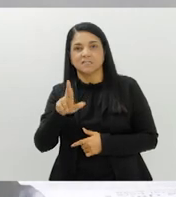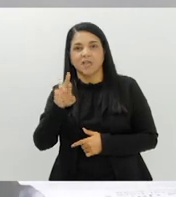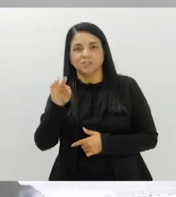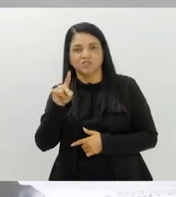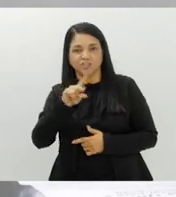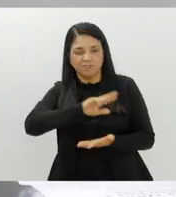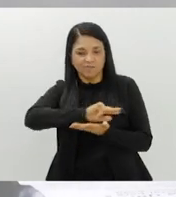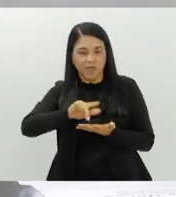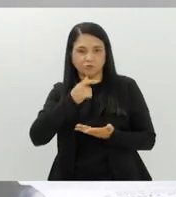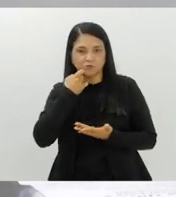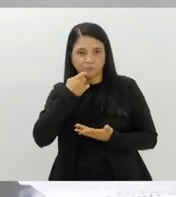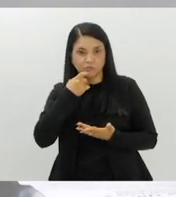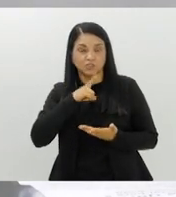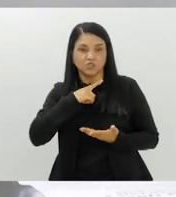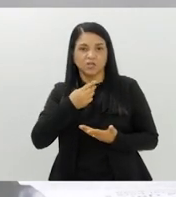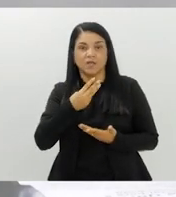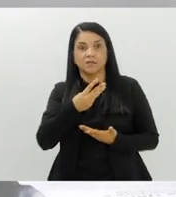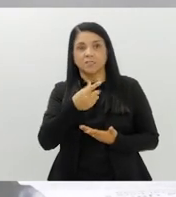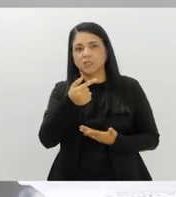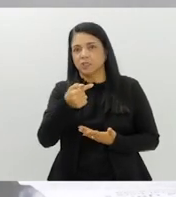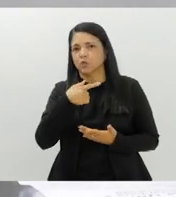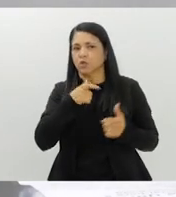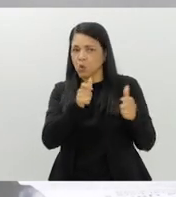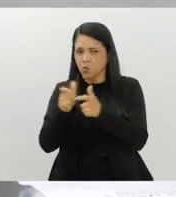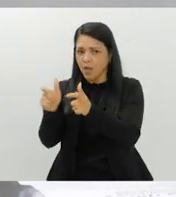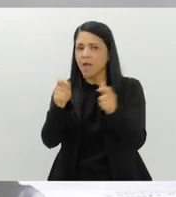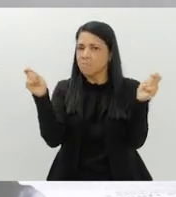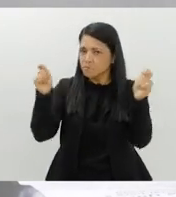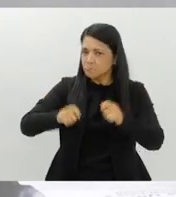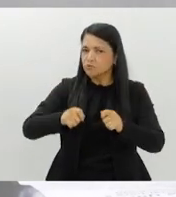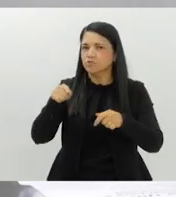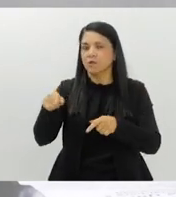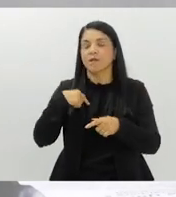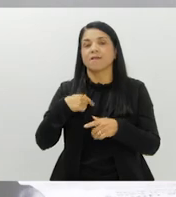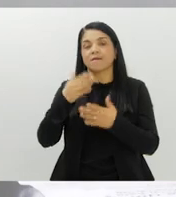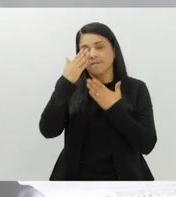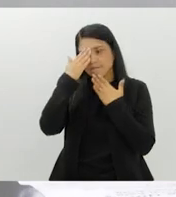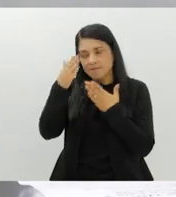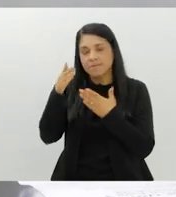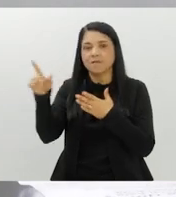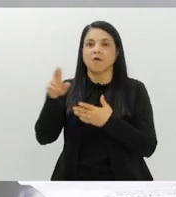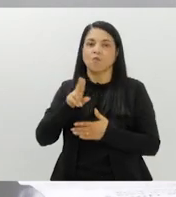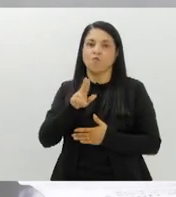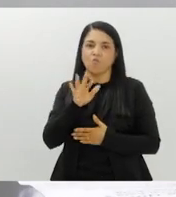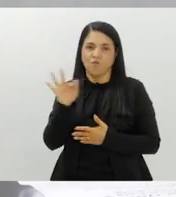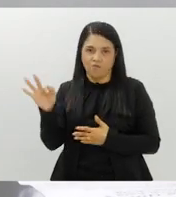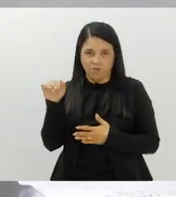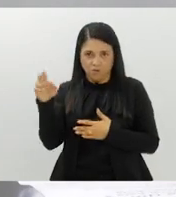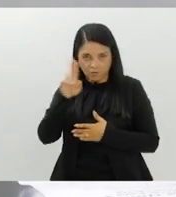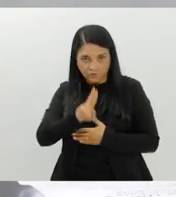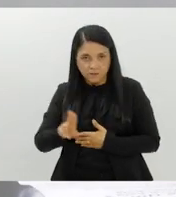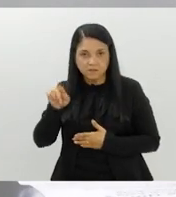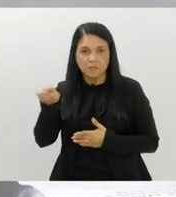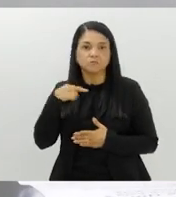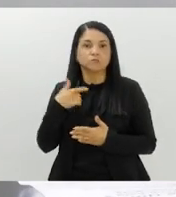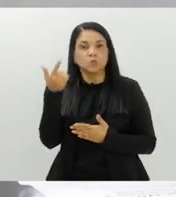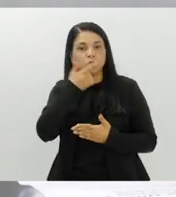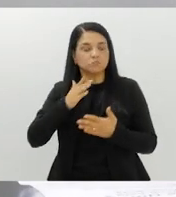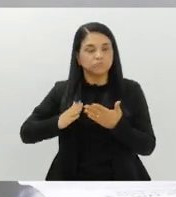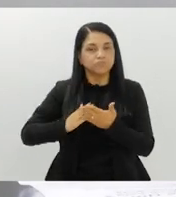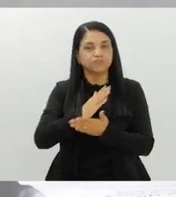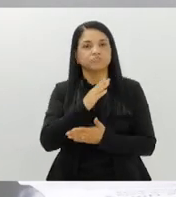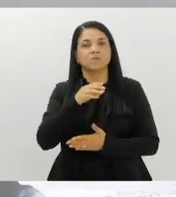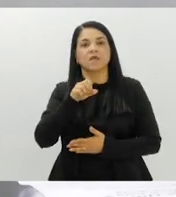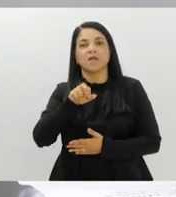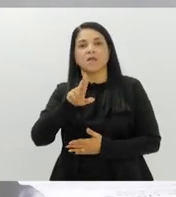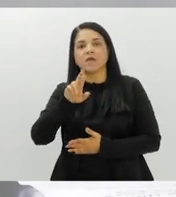artesanais mostraram que tinha 32 outros locais. Então, graças à UF, nós conseguimos aprovar a reserva extrativista